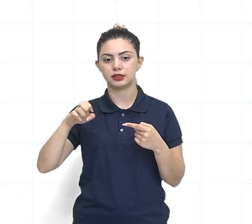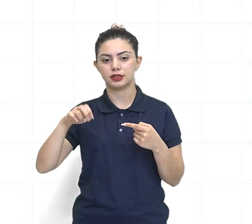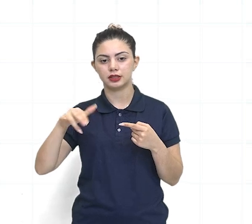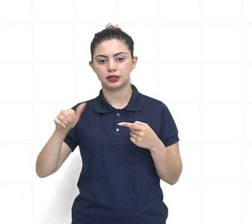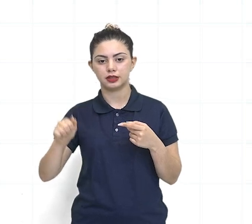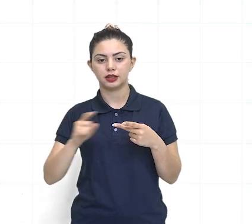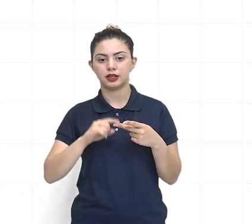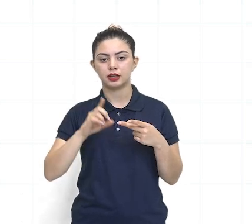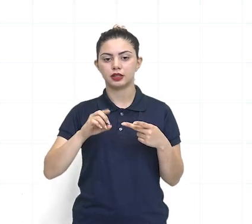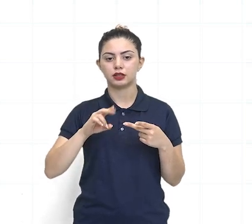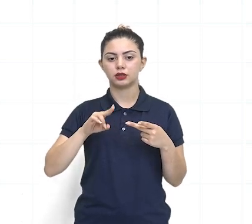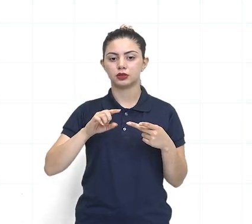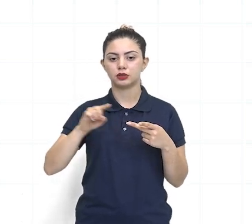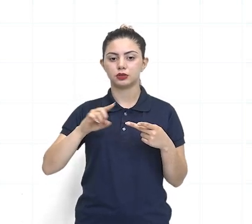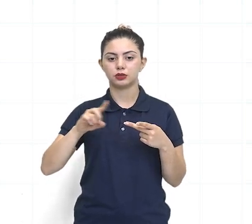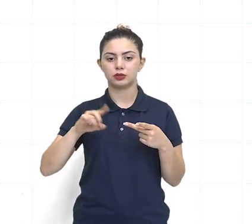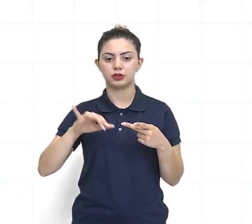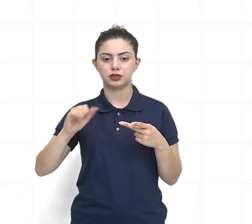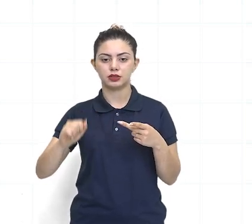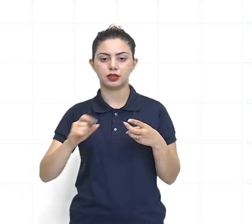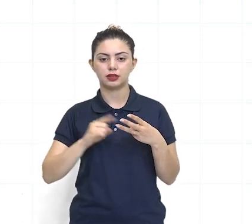dezena, dúzia,